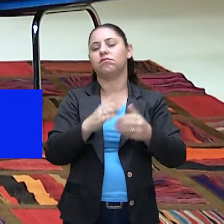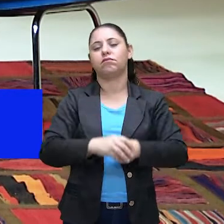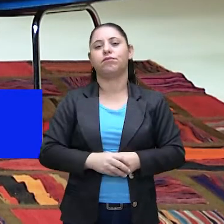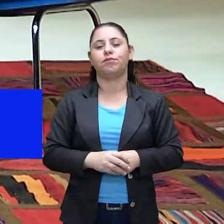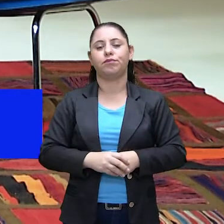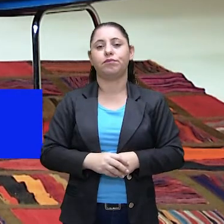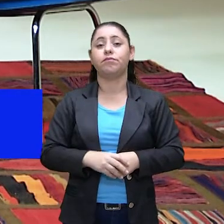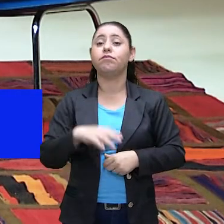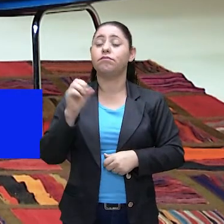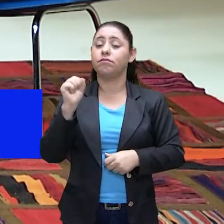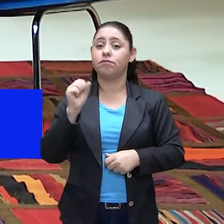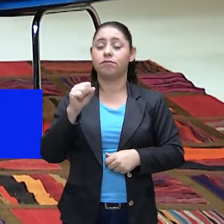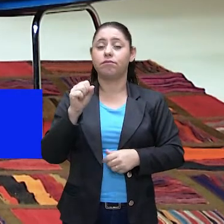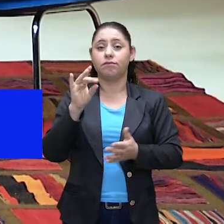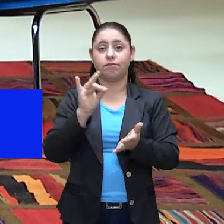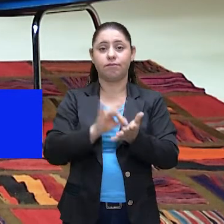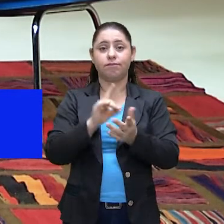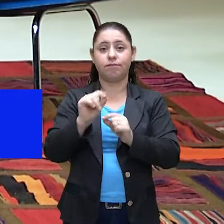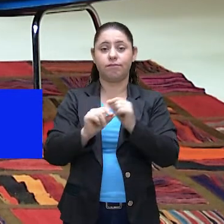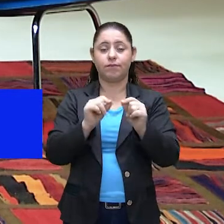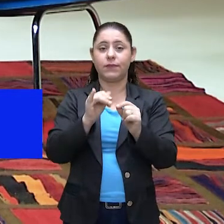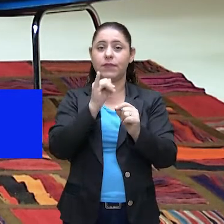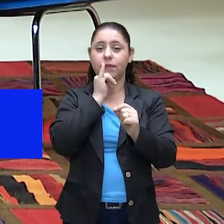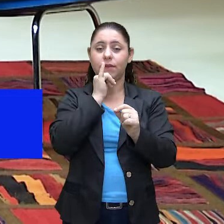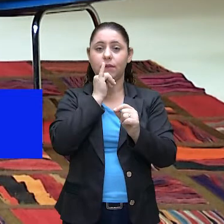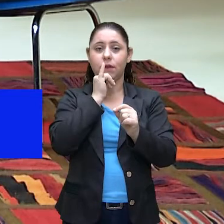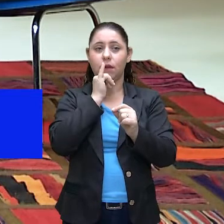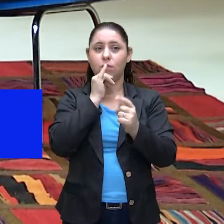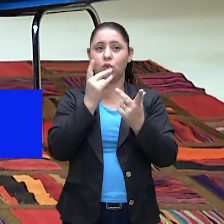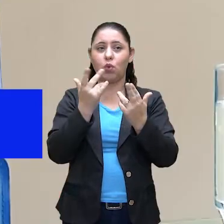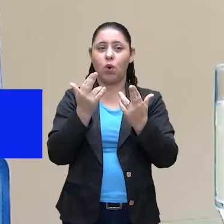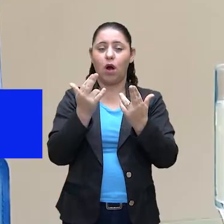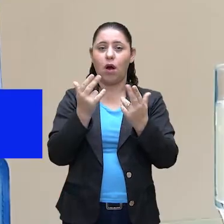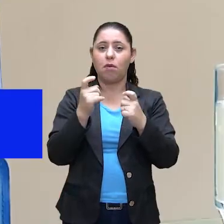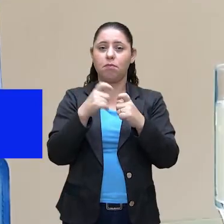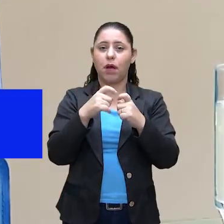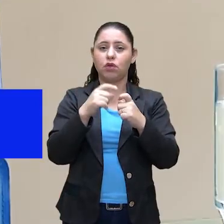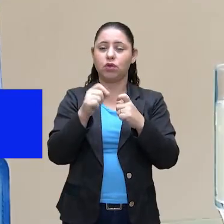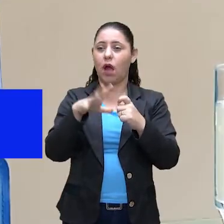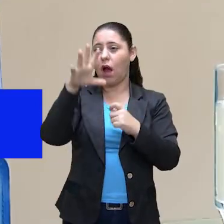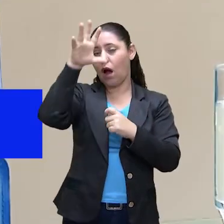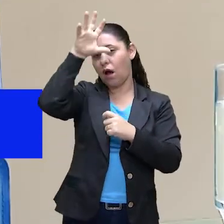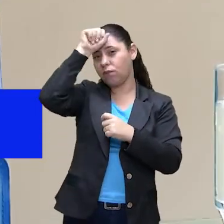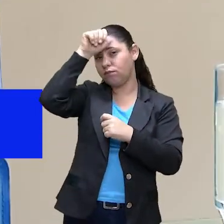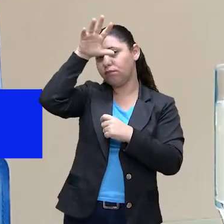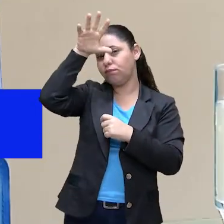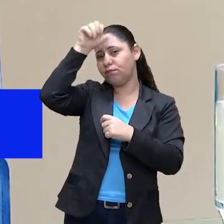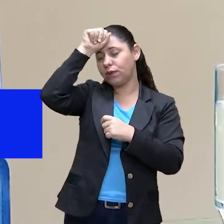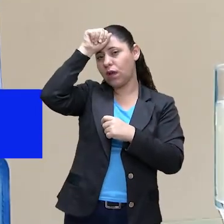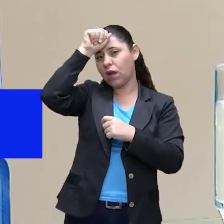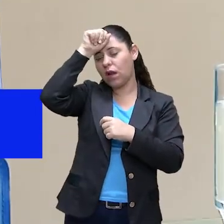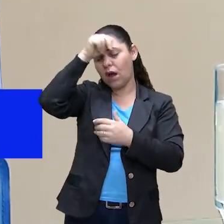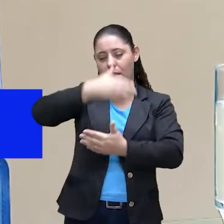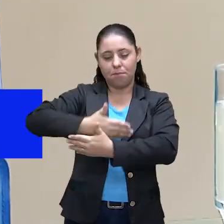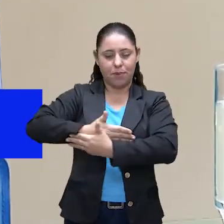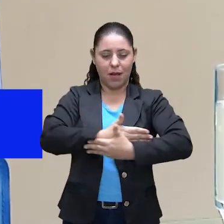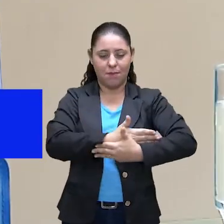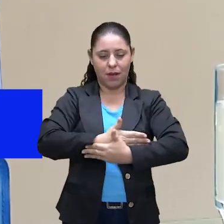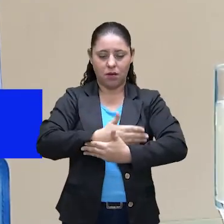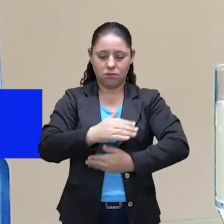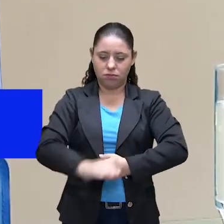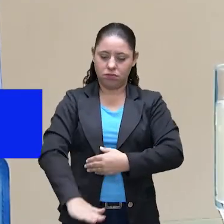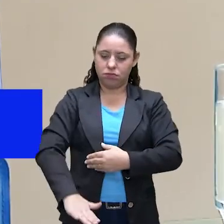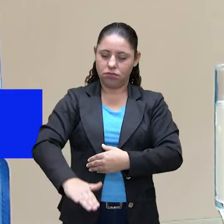tratamento? Sim, na realidade, vai seguir a mesma métrica do aprendizado que nós temos na fase